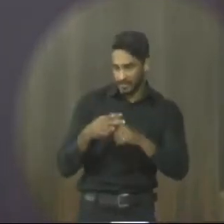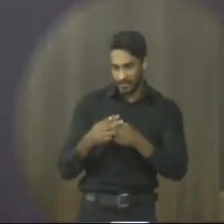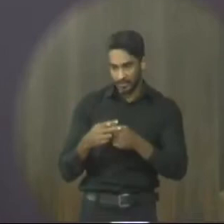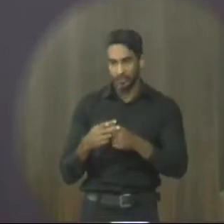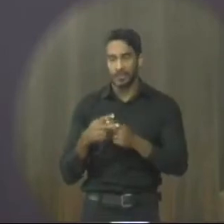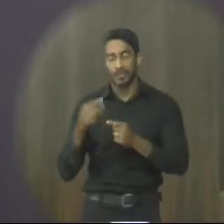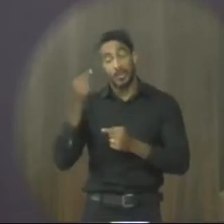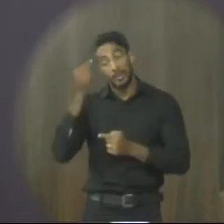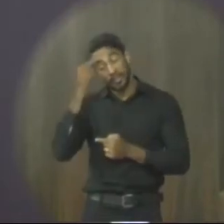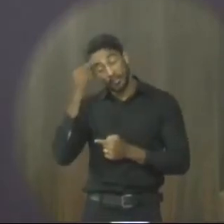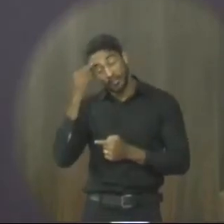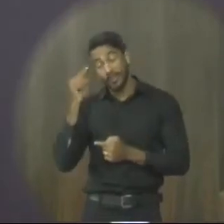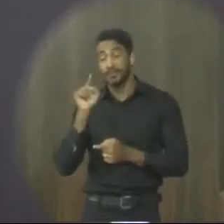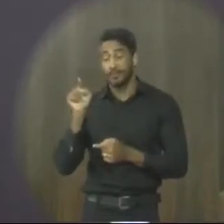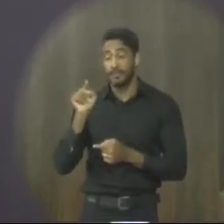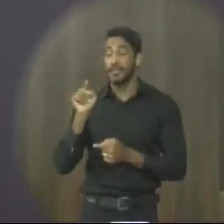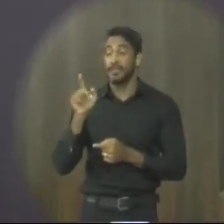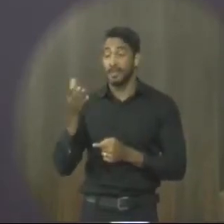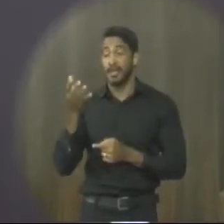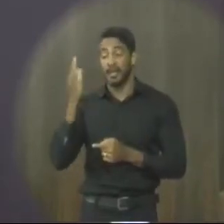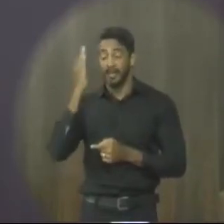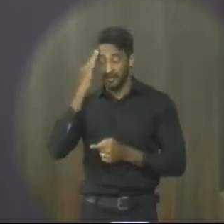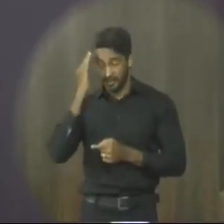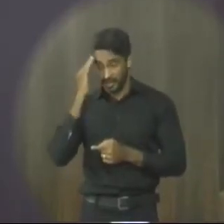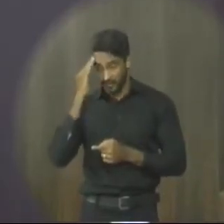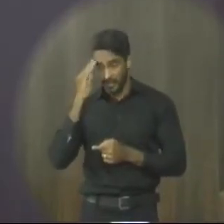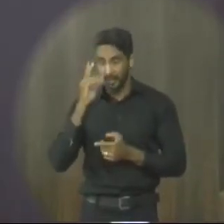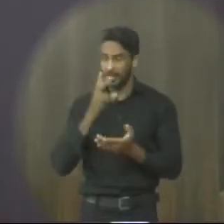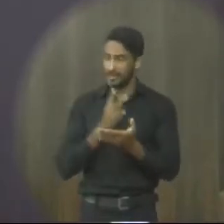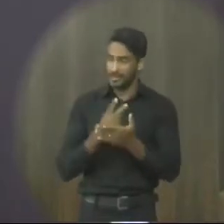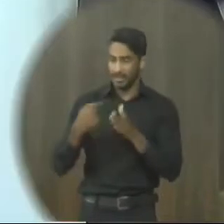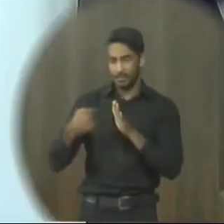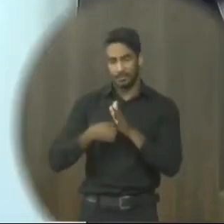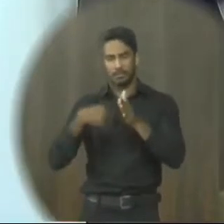eu imagino que você também deve querer saber, né, Jéssica, você sempre está me cobrando lá,